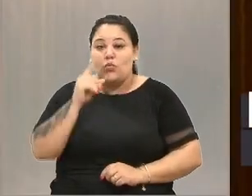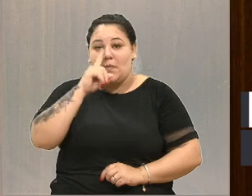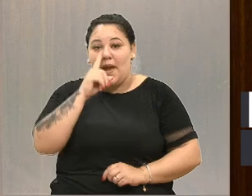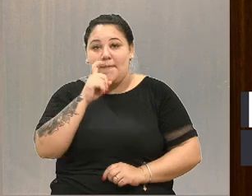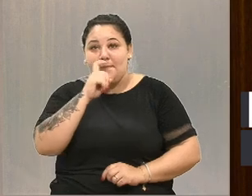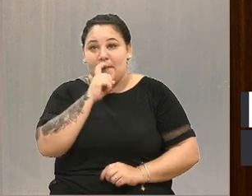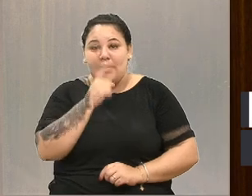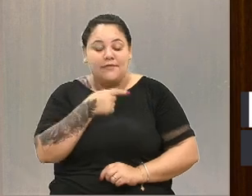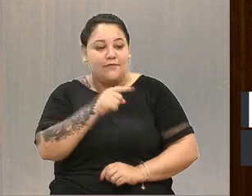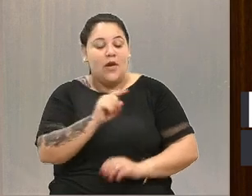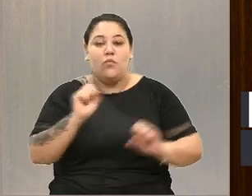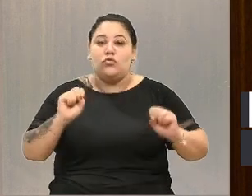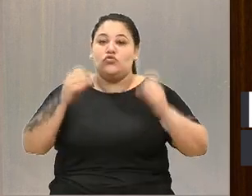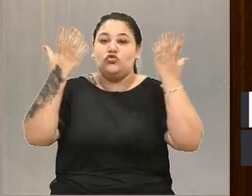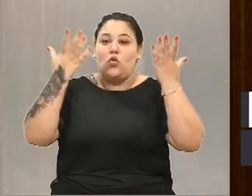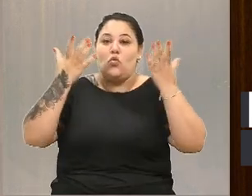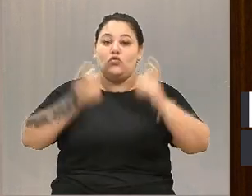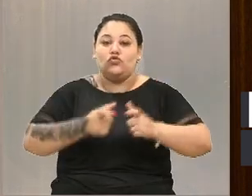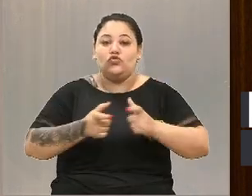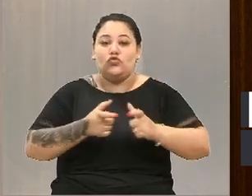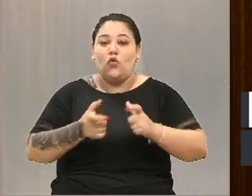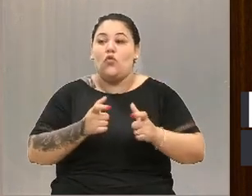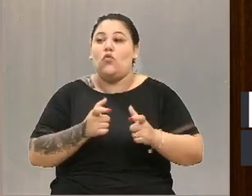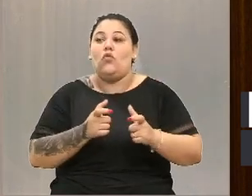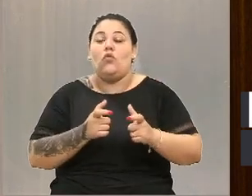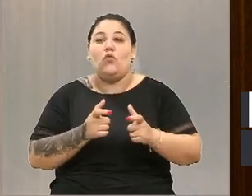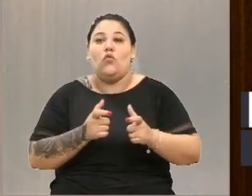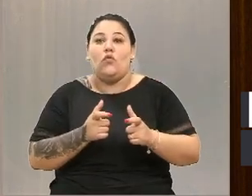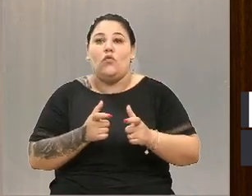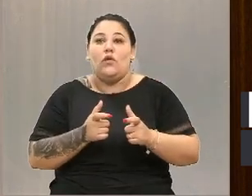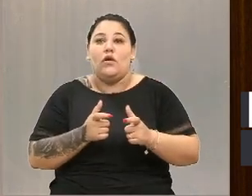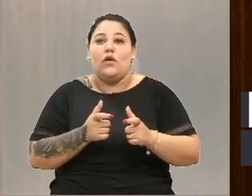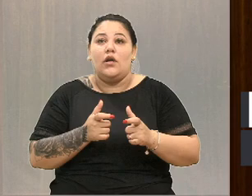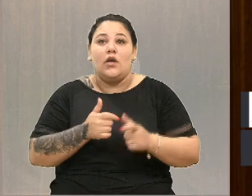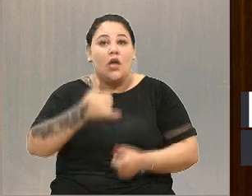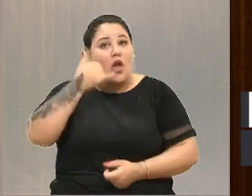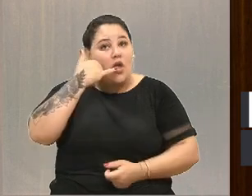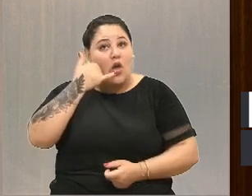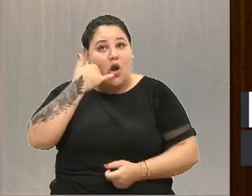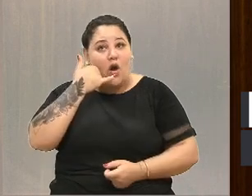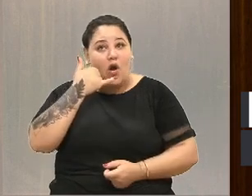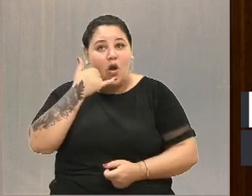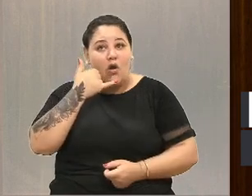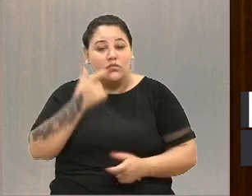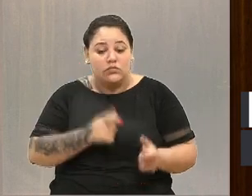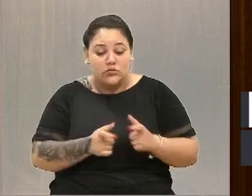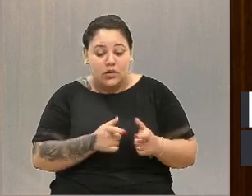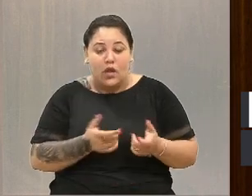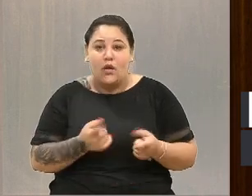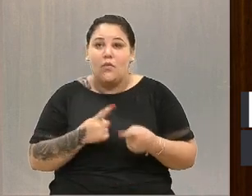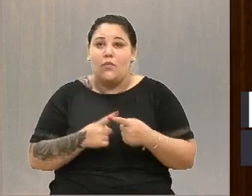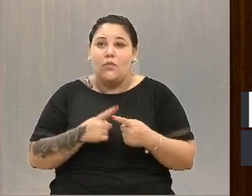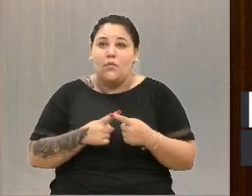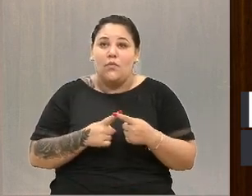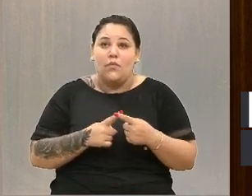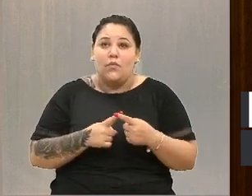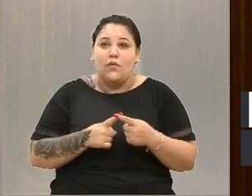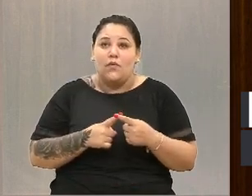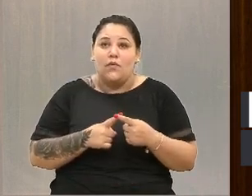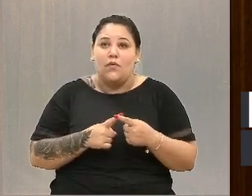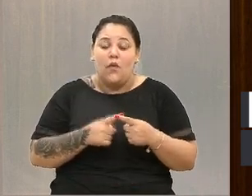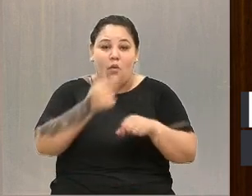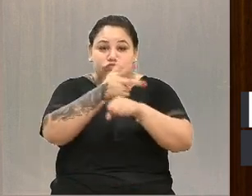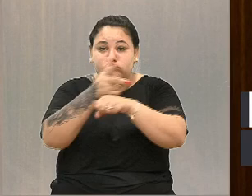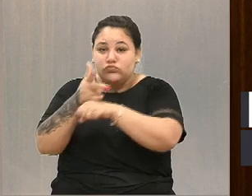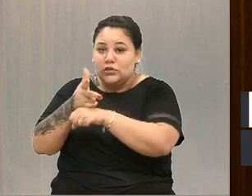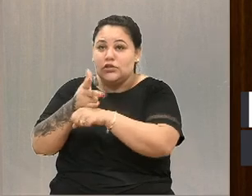um show ou para um jogo de futebol e assistem o jogo do celular? No celular. Quer dizer, Porque perdem mais tempo perde o filmando o show ou filmando o jogo